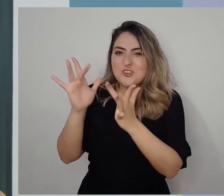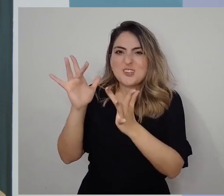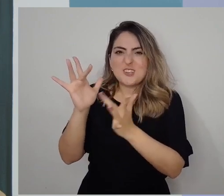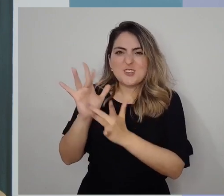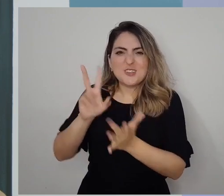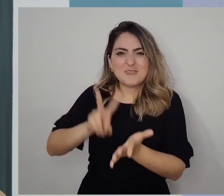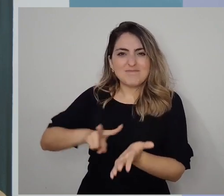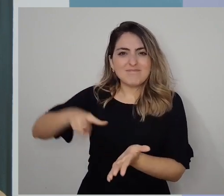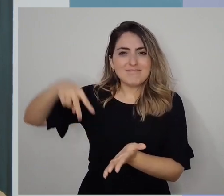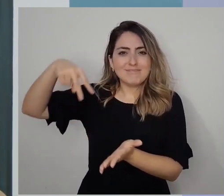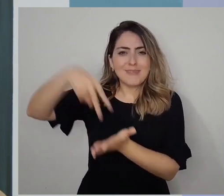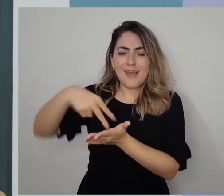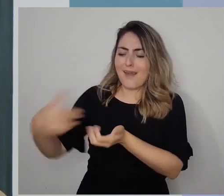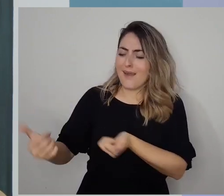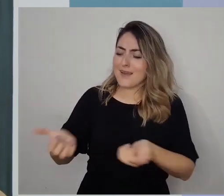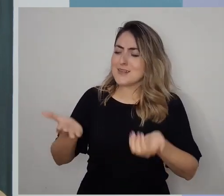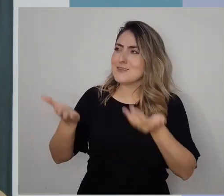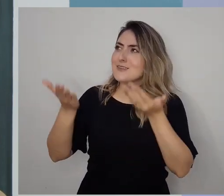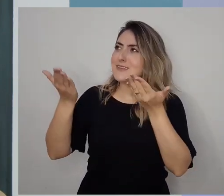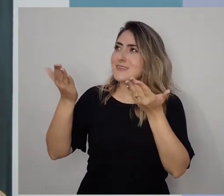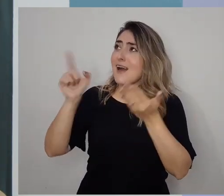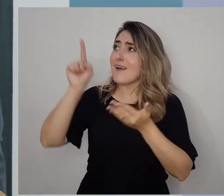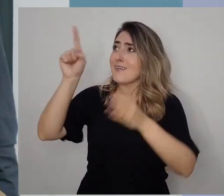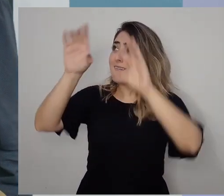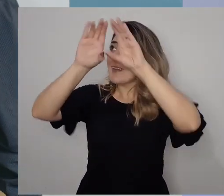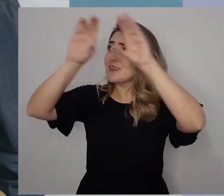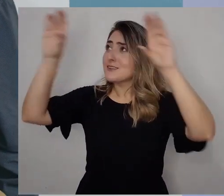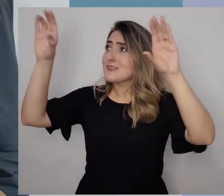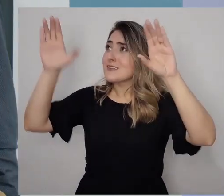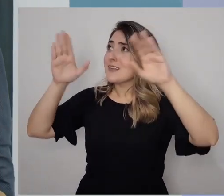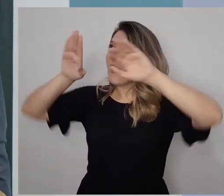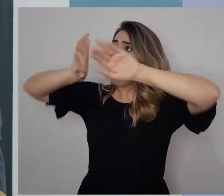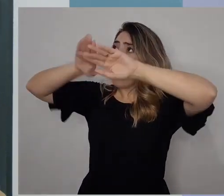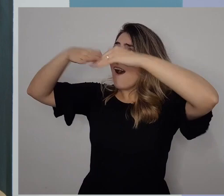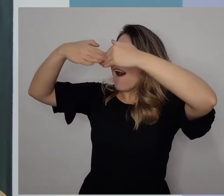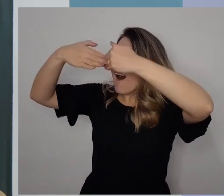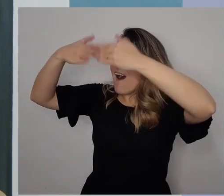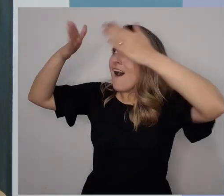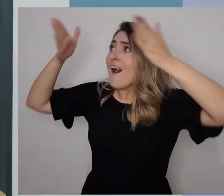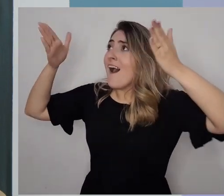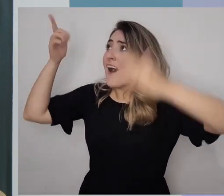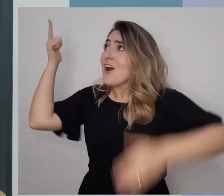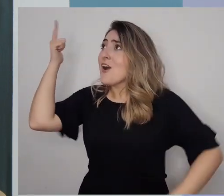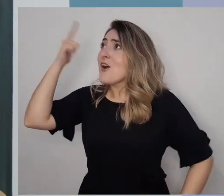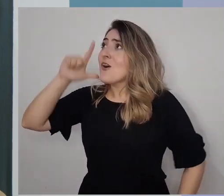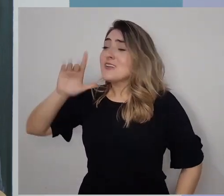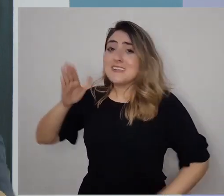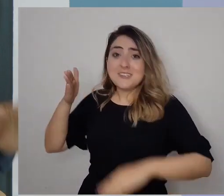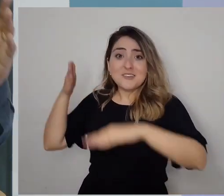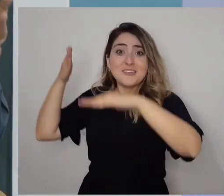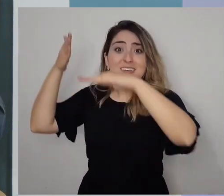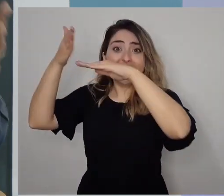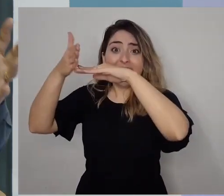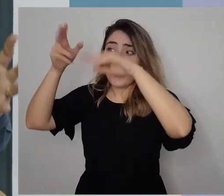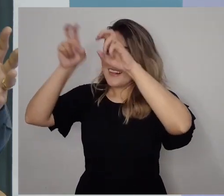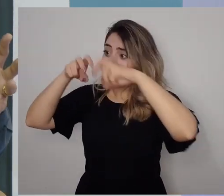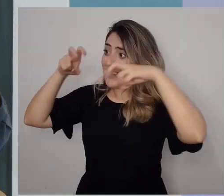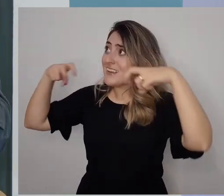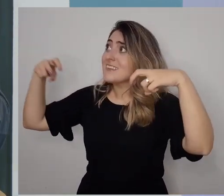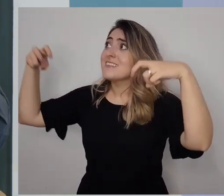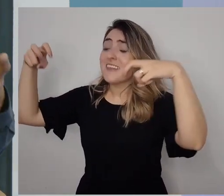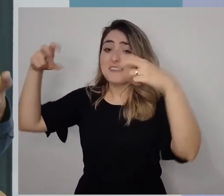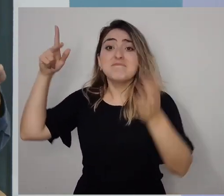fez assentar nas regiões celestiais em Cristo Jesus. Existe tanto conteúdo teológico aqui, a gente não tem tempo